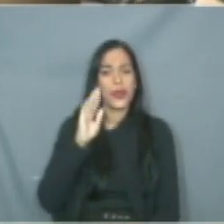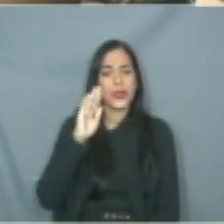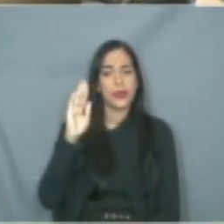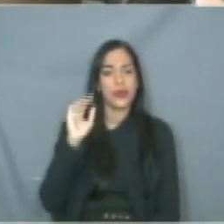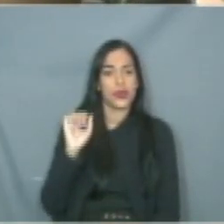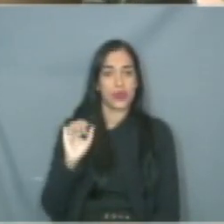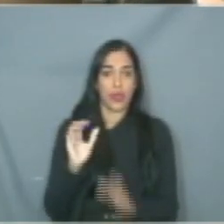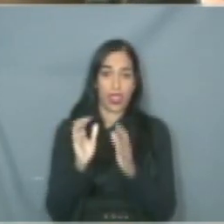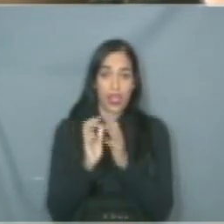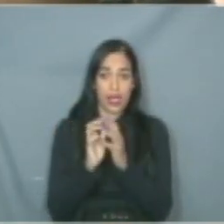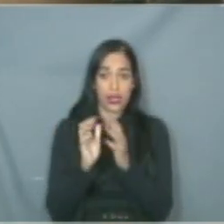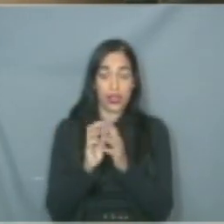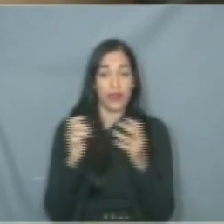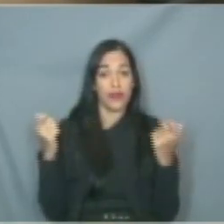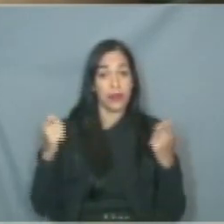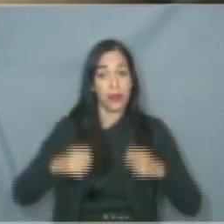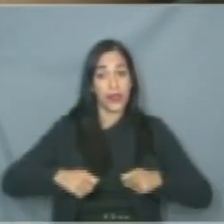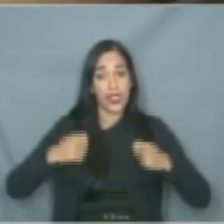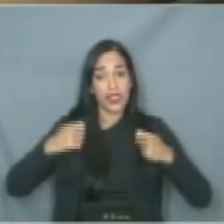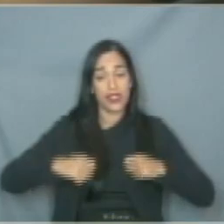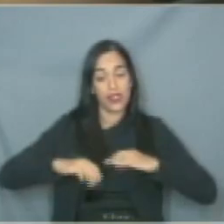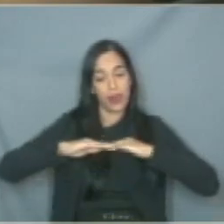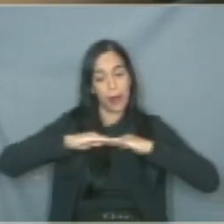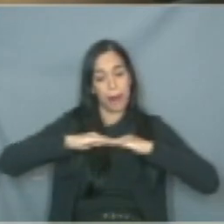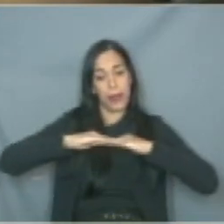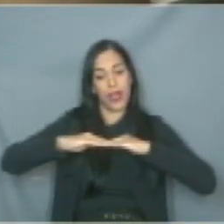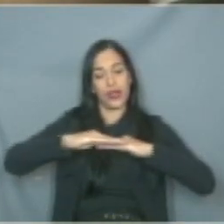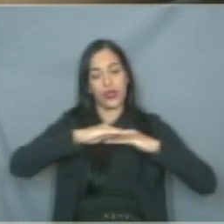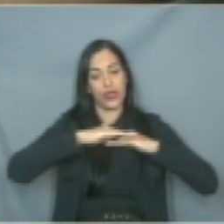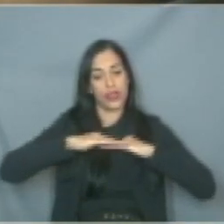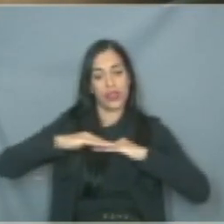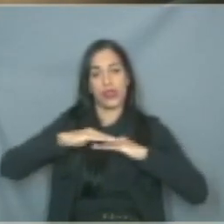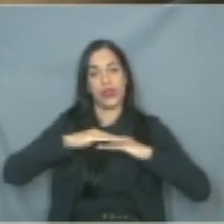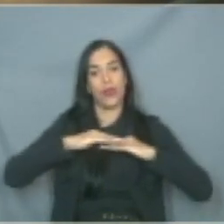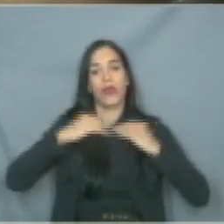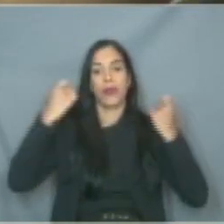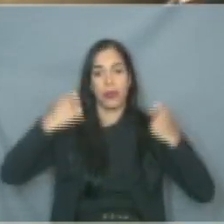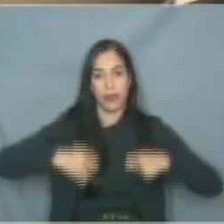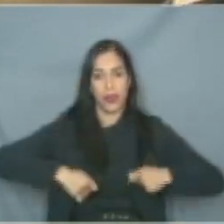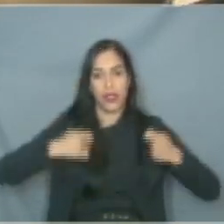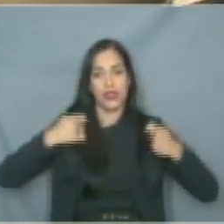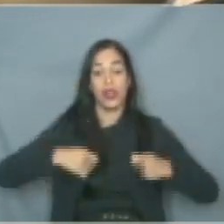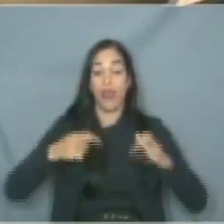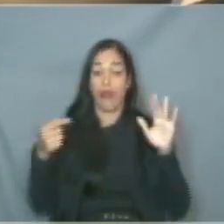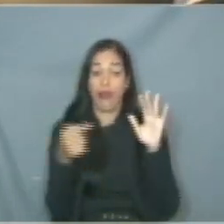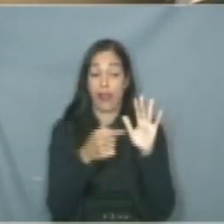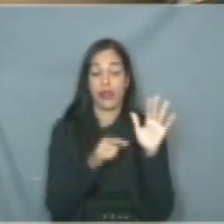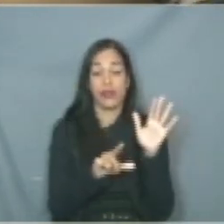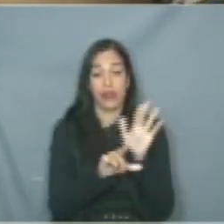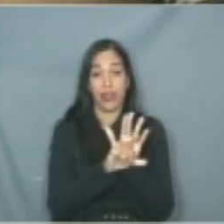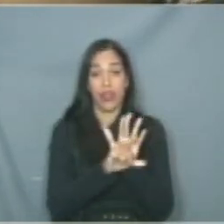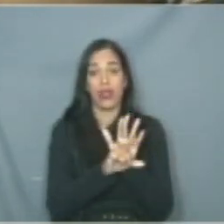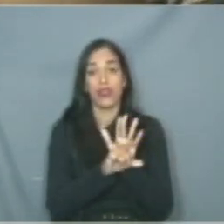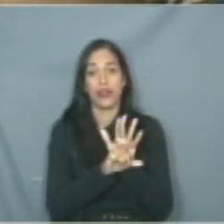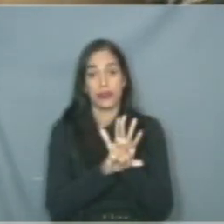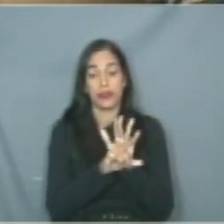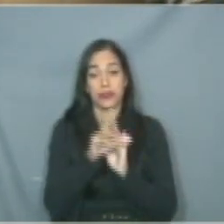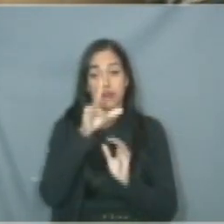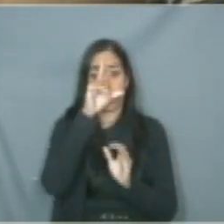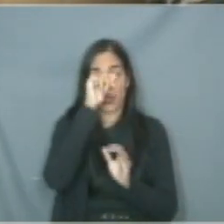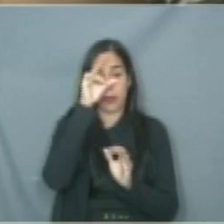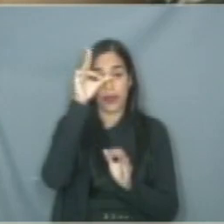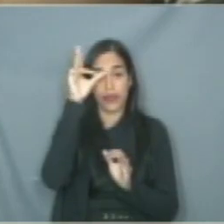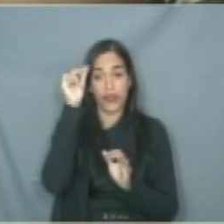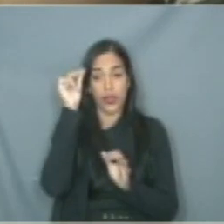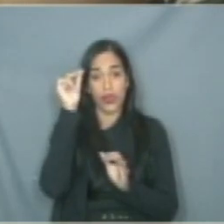Recife precisa de uma padronização. E essa padronização veio em bom tempo com essa lei. Até porque a prefeitura, quando